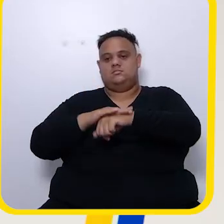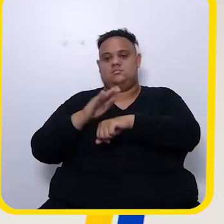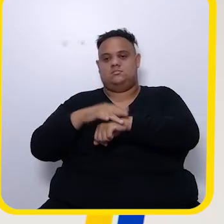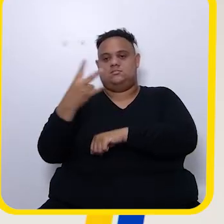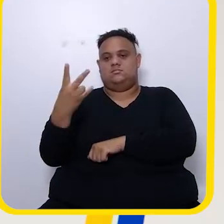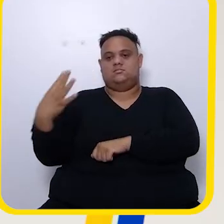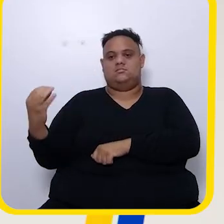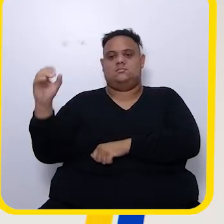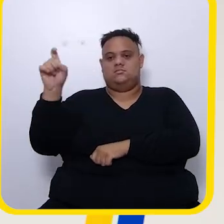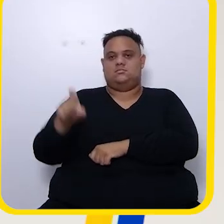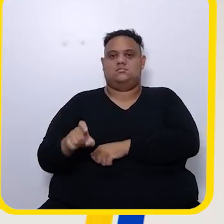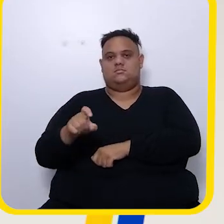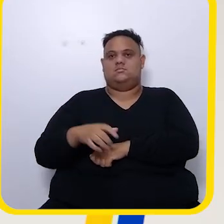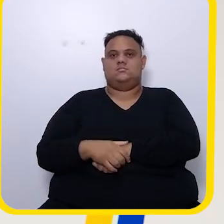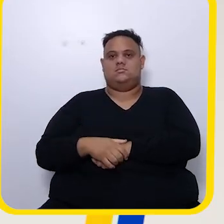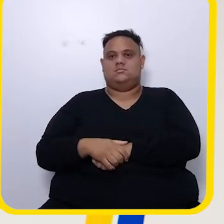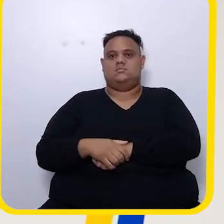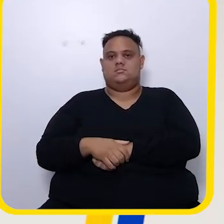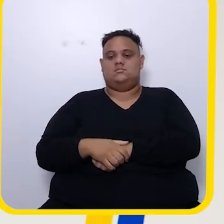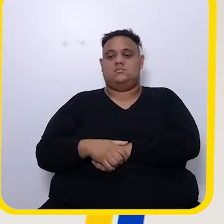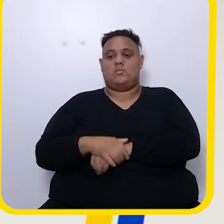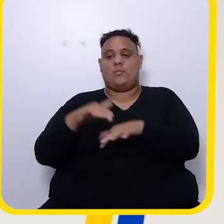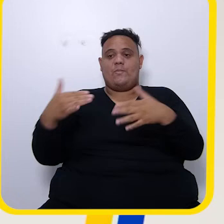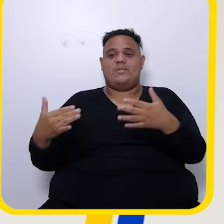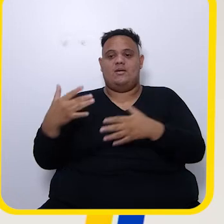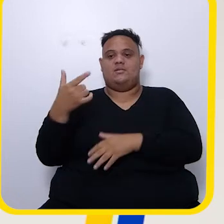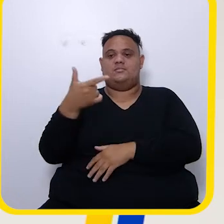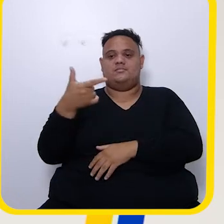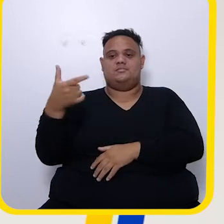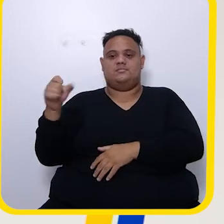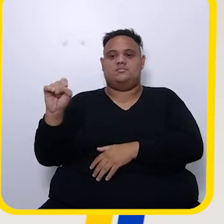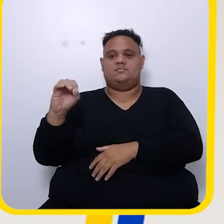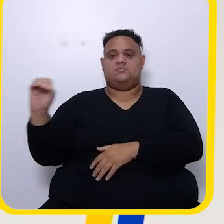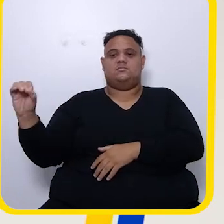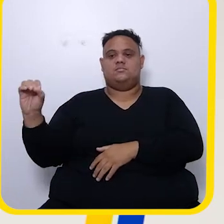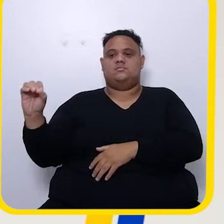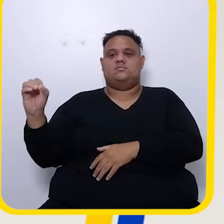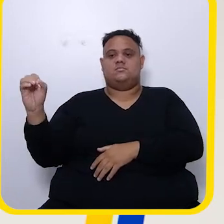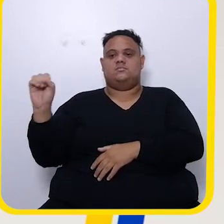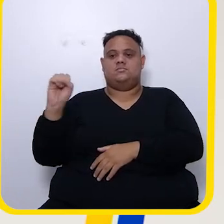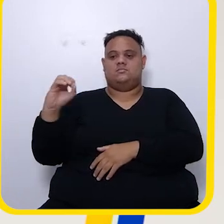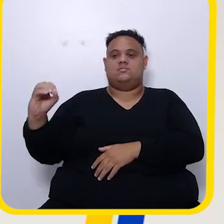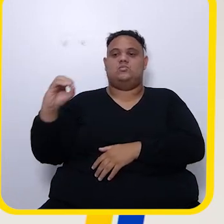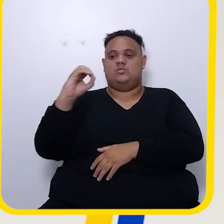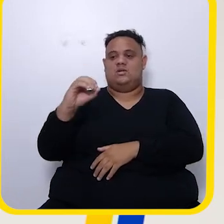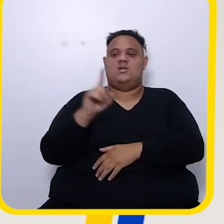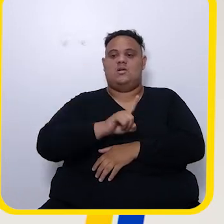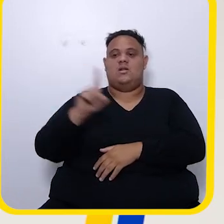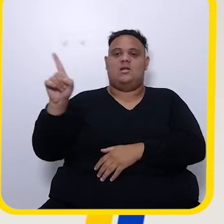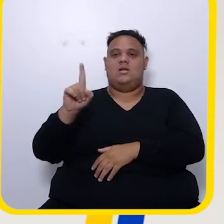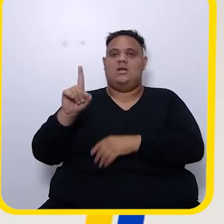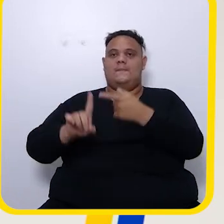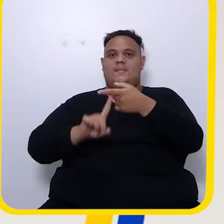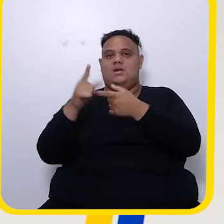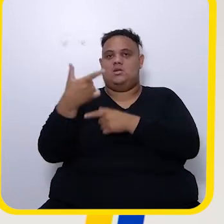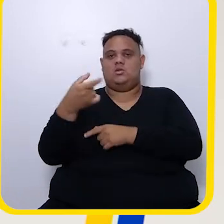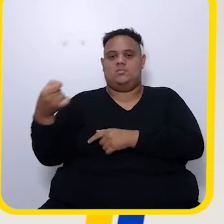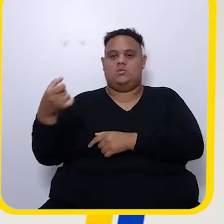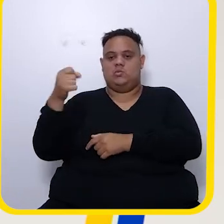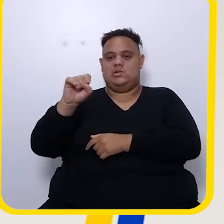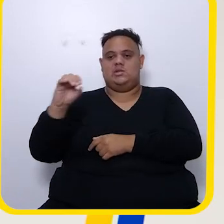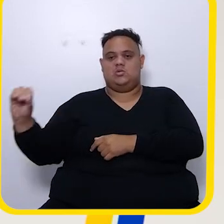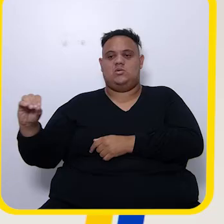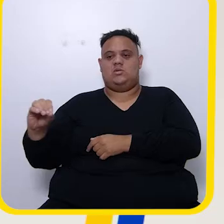24x. No 28.800, quando eu divido por 10, fica tira um zero dali. Então, fica mais